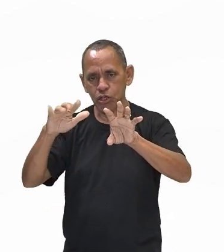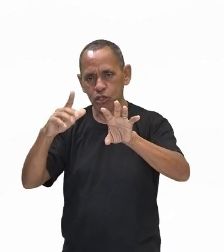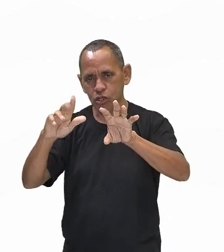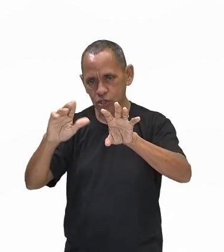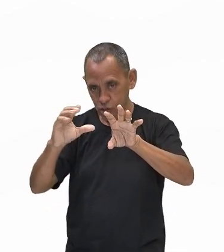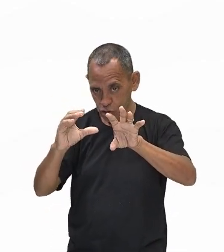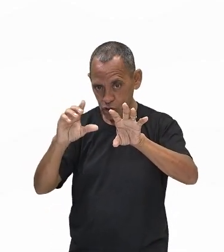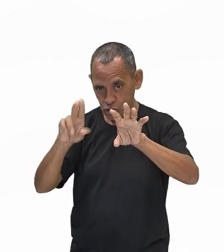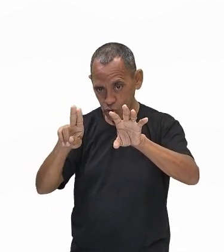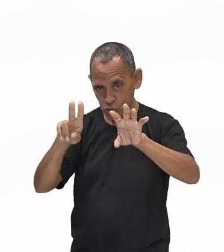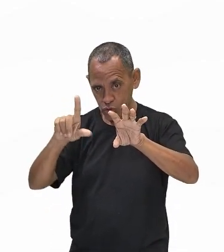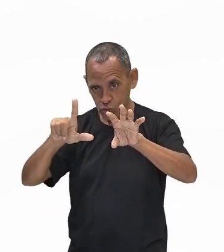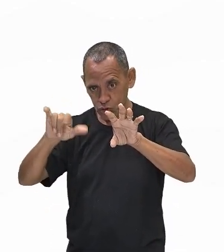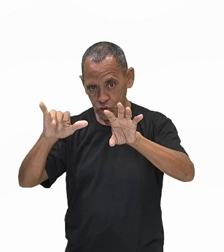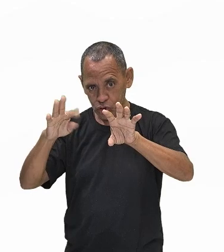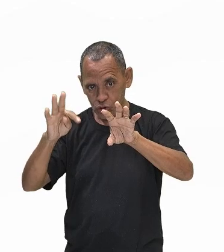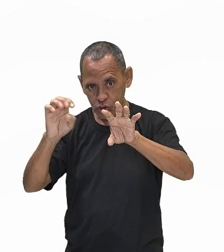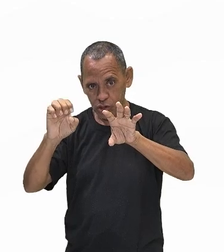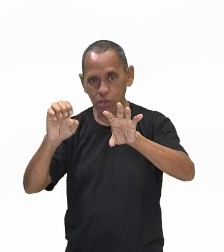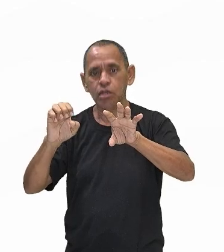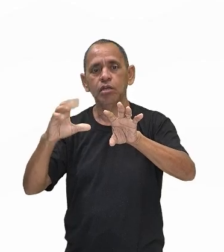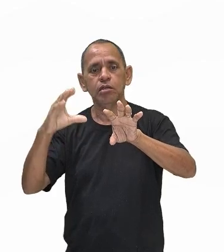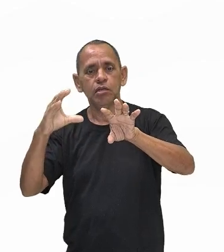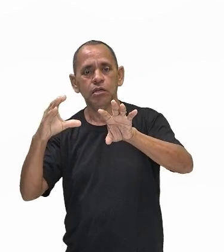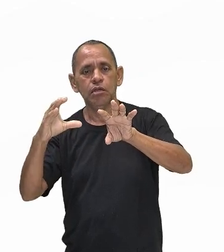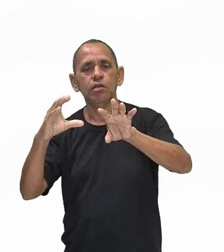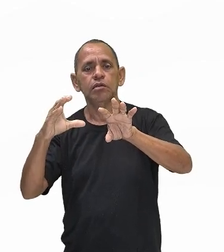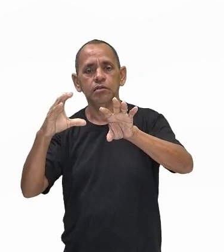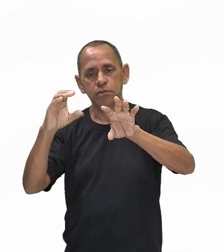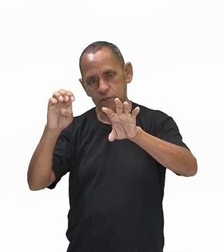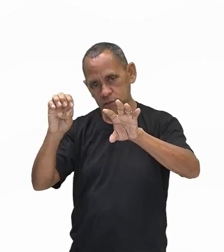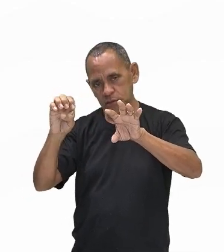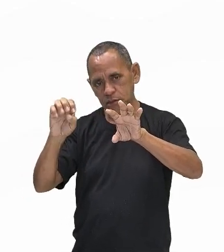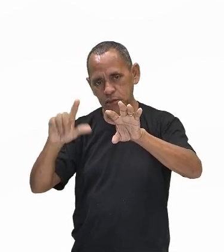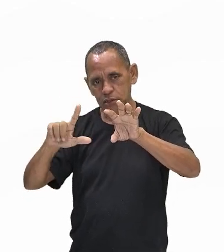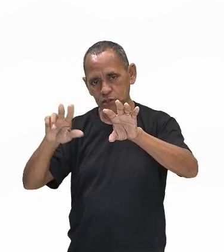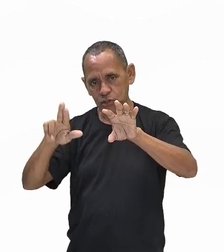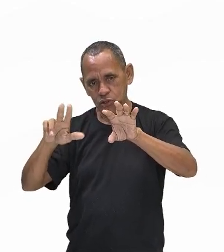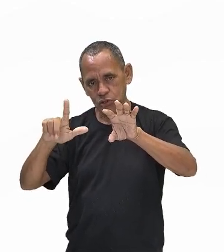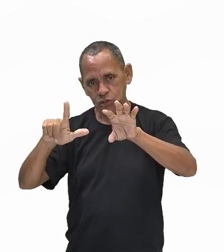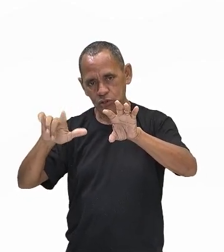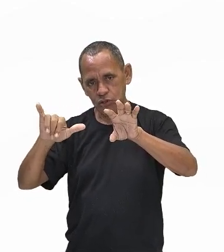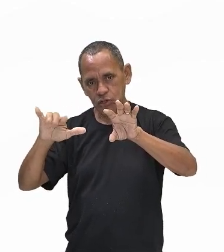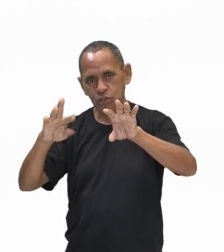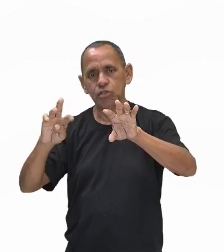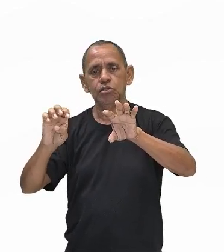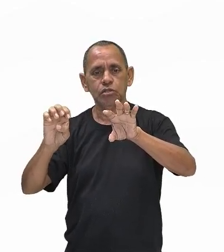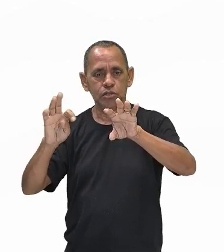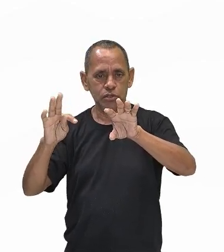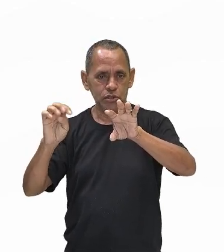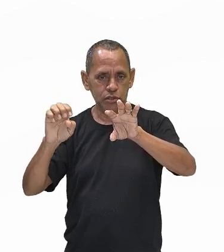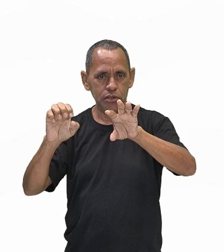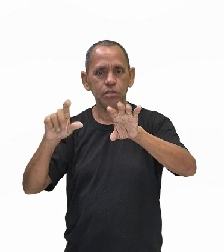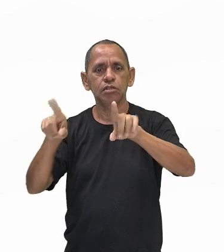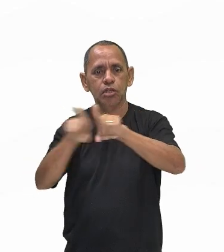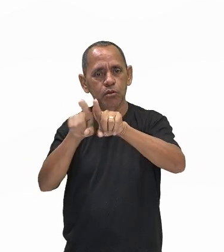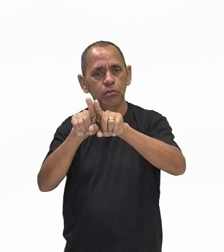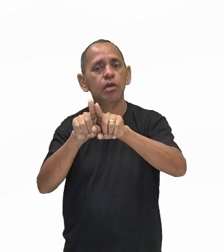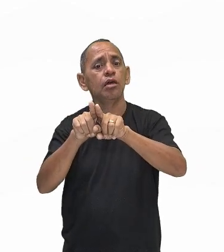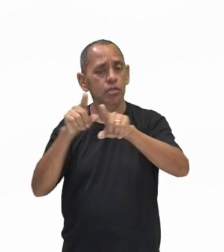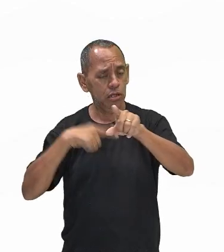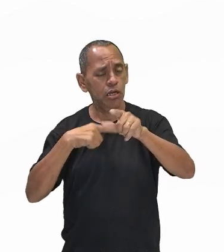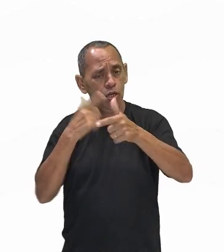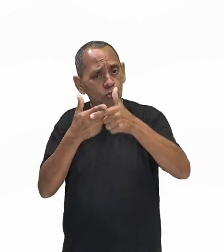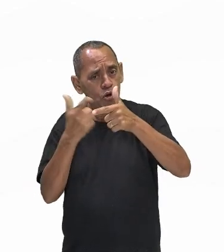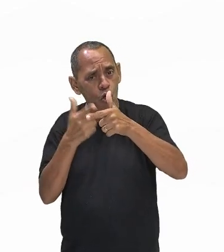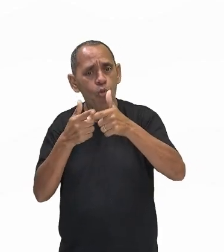assim como qualquer outra parte do corpo as nádegas também podem apresentar problemas e condições que afetam a